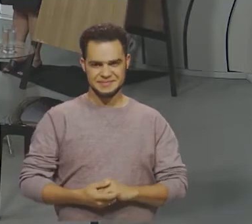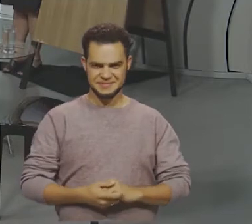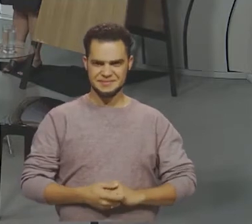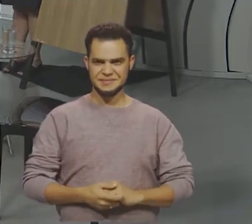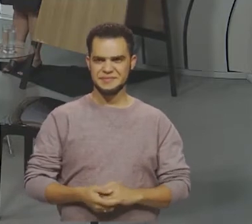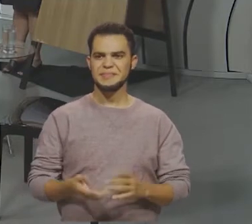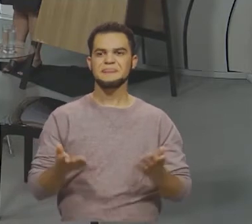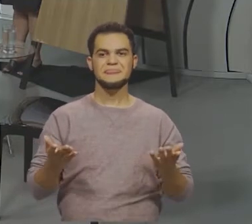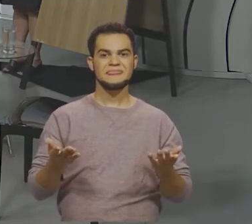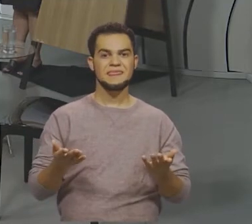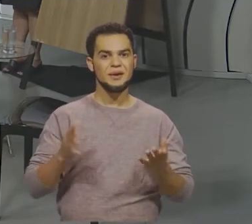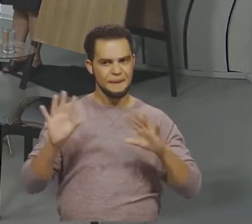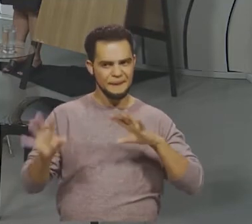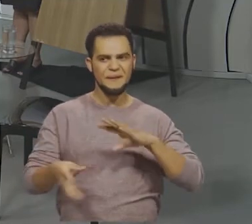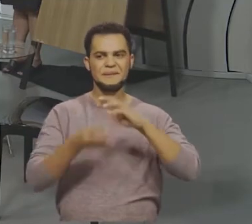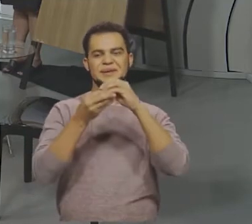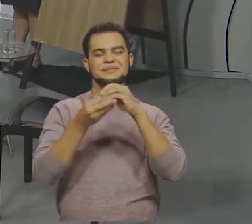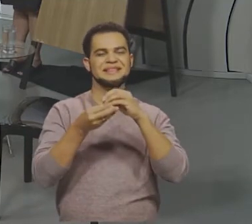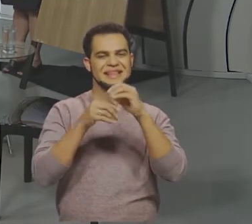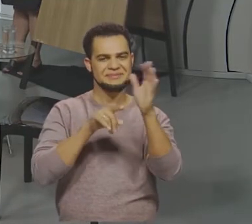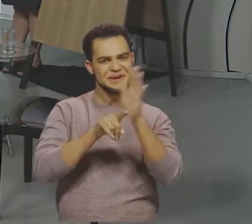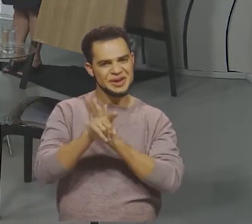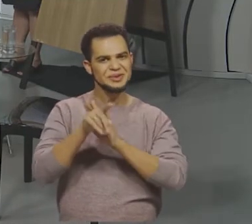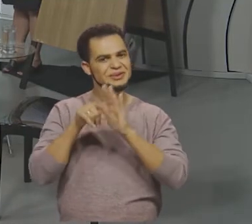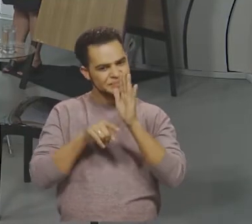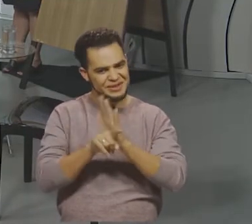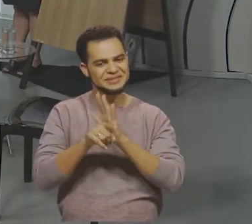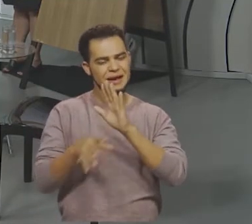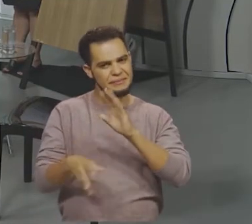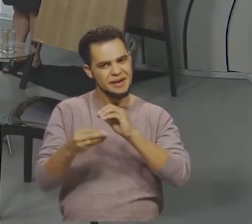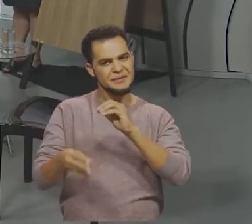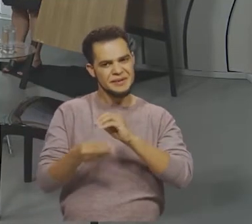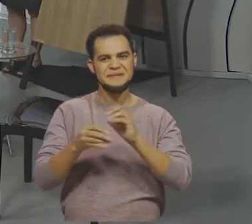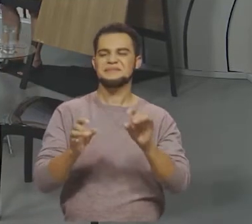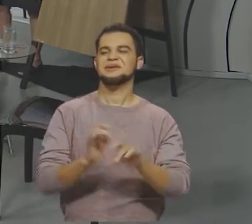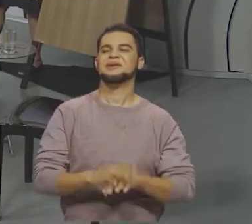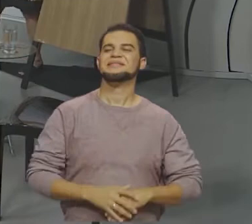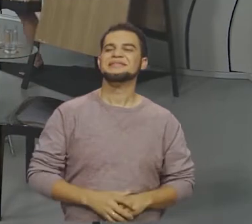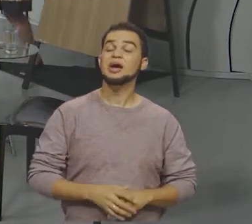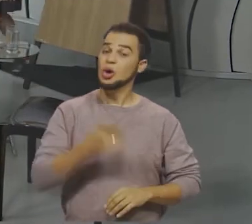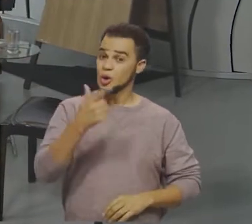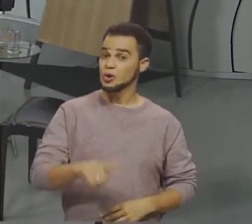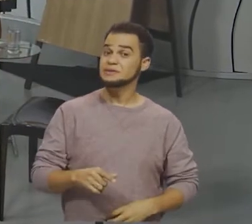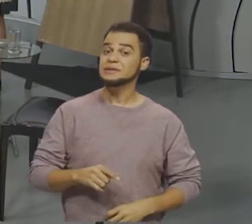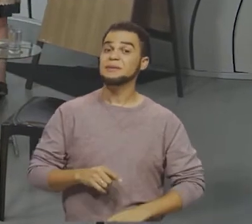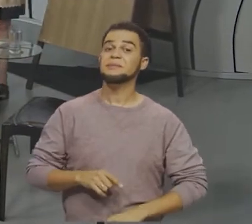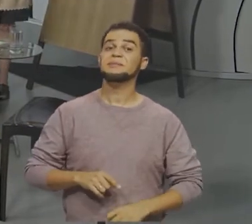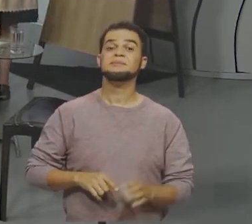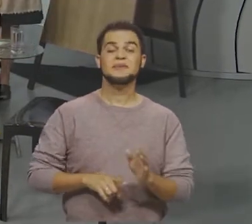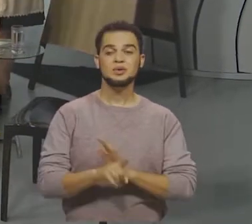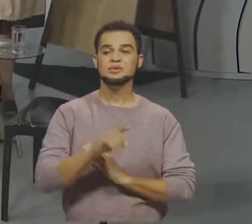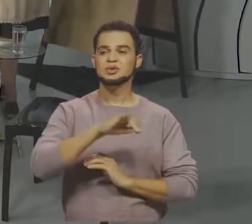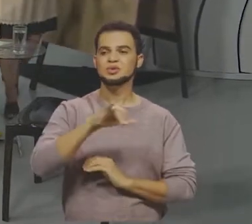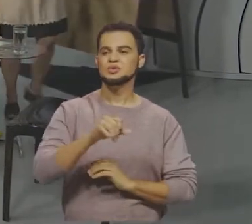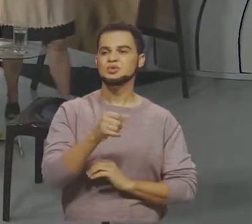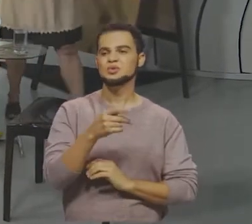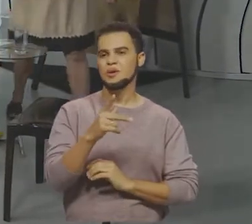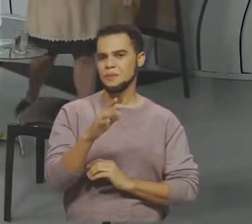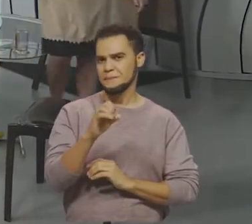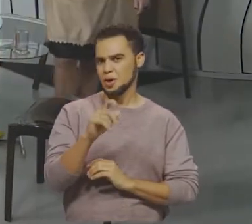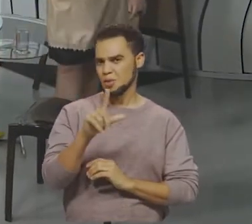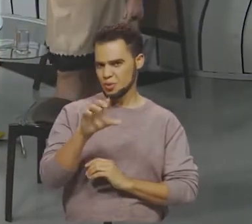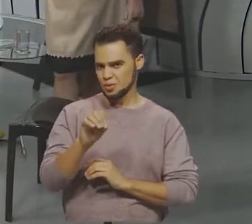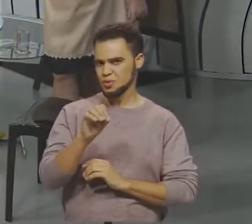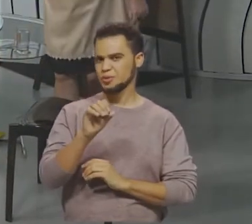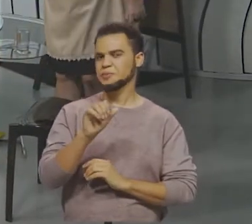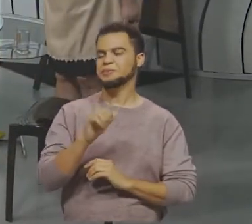Pergunta complementada ainda por cima, né? A nossa próxima pergunta é do João Paulo de Amorim. Ele é estudante da Escola Estadual